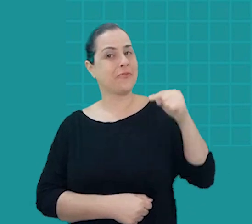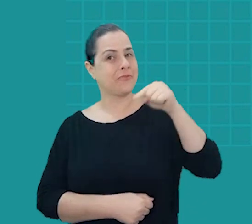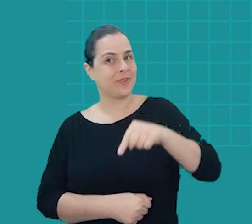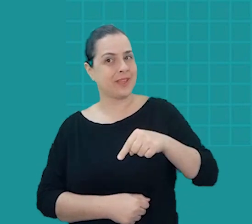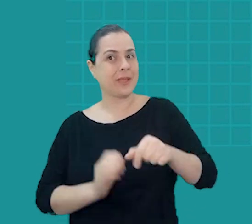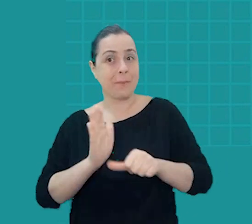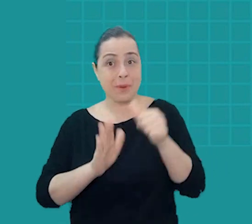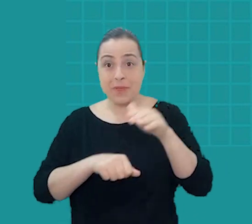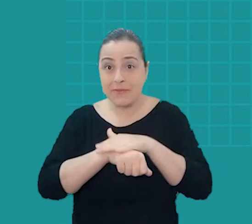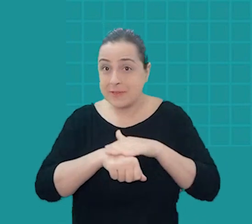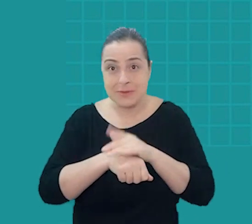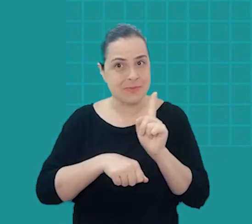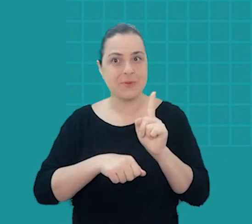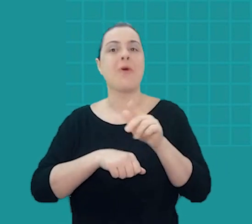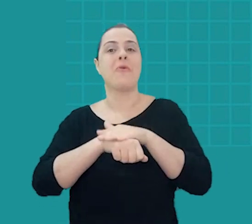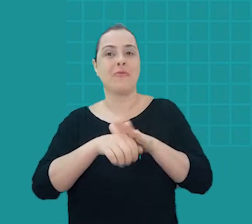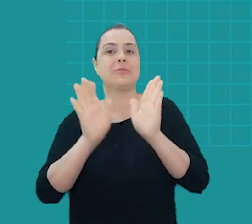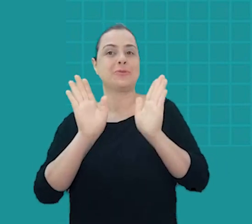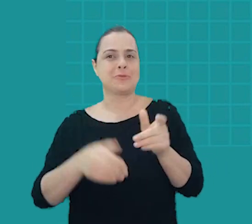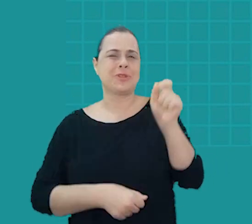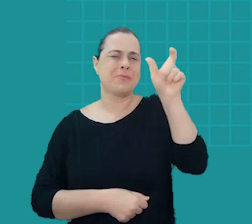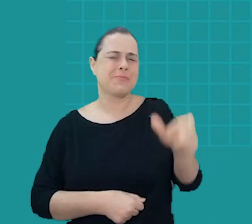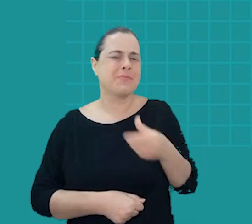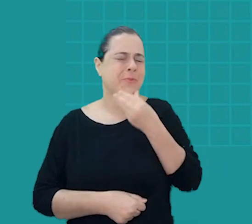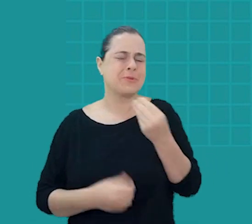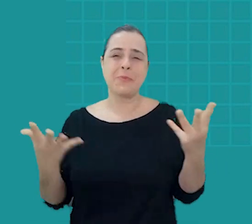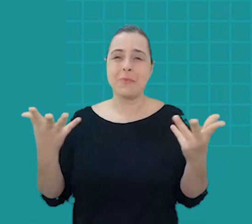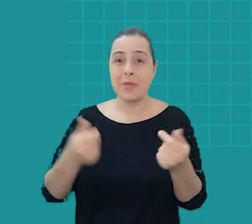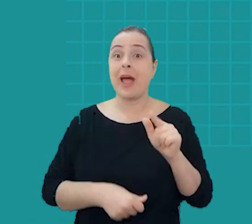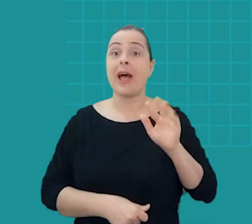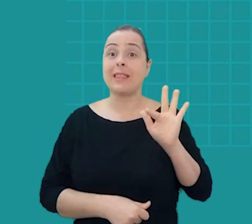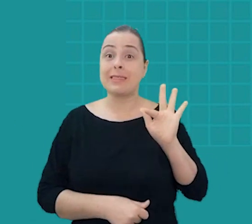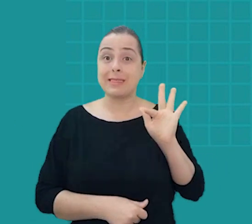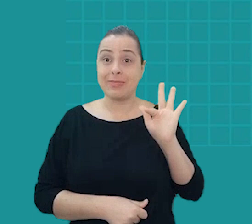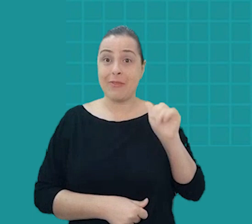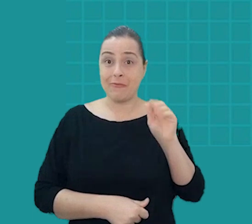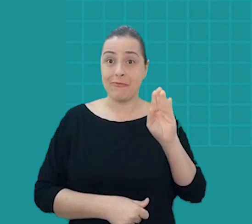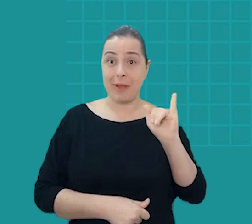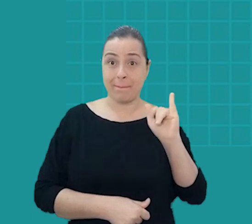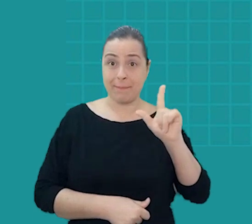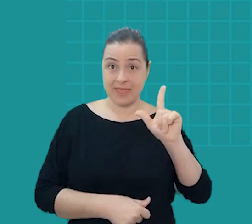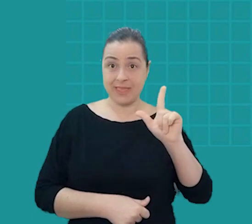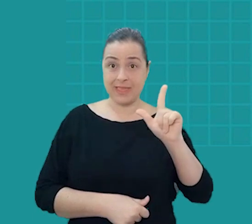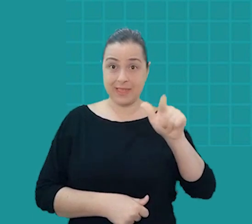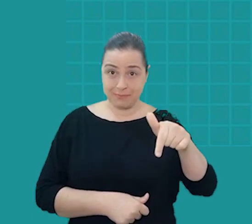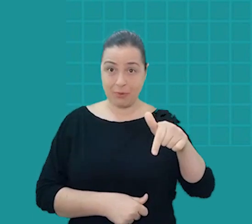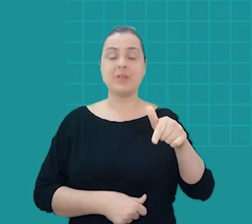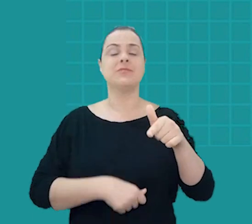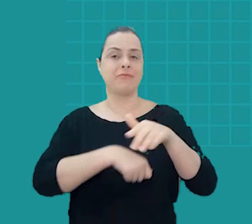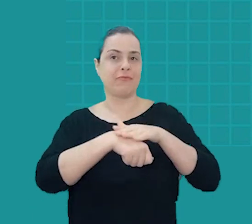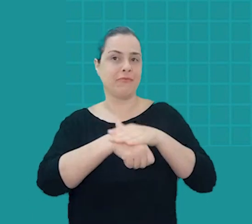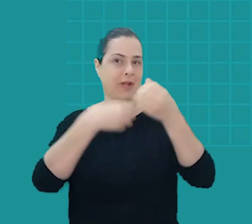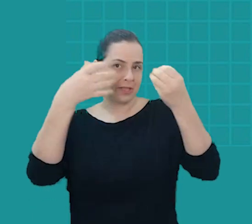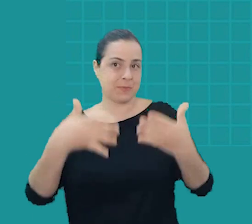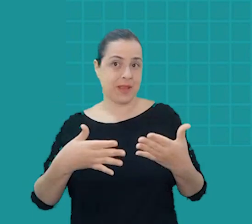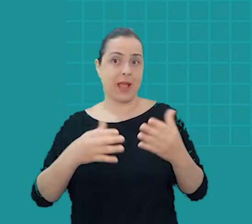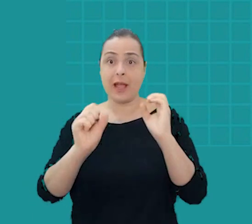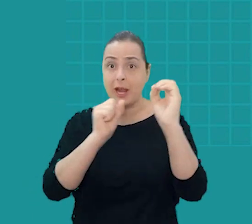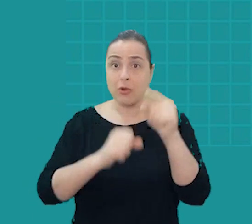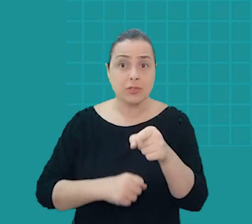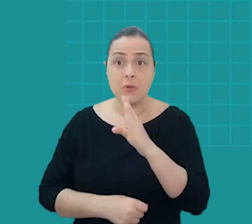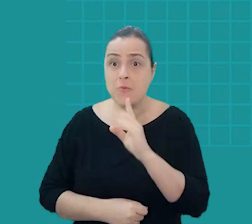primeira vez conversando, mas ele é muito sensacional. A Fabi vai contar mais do nosso convidado, mas antes deixa eu contar para quem não conhece,